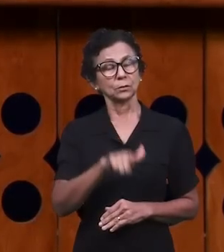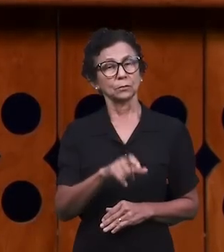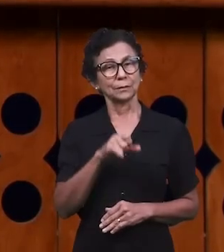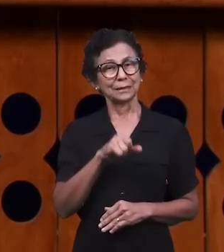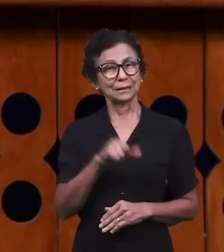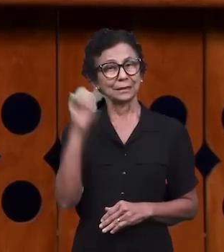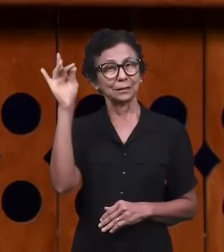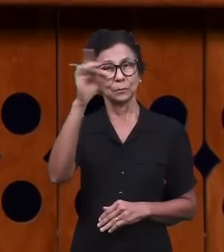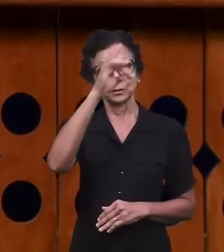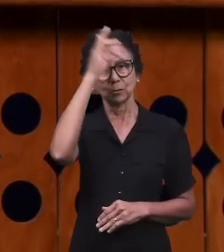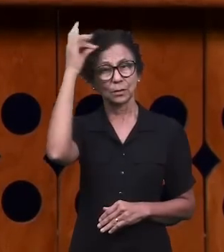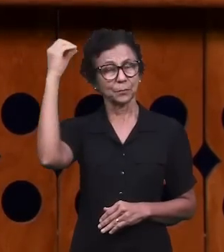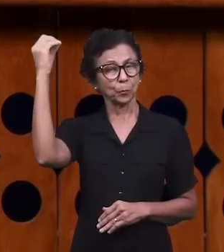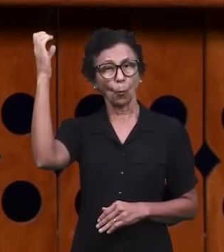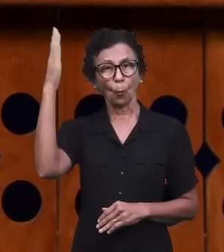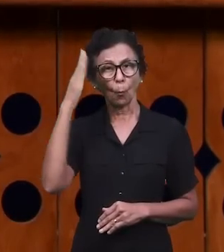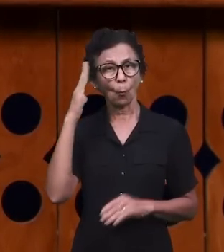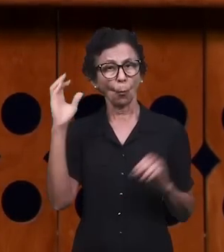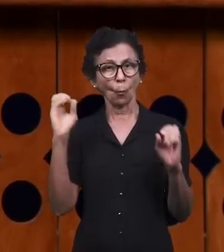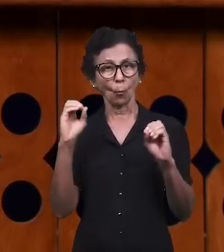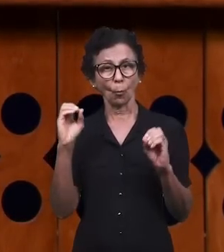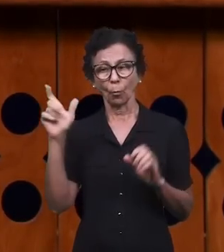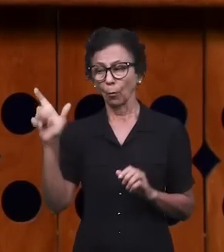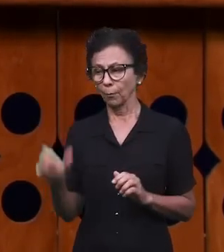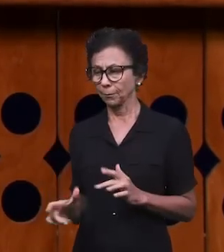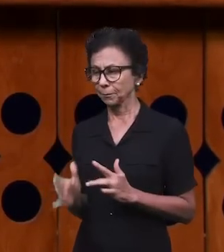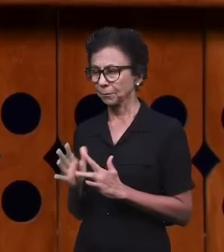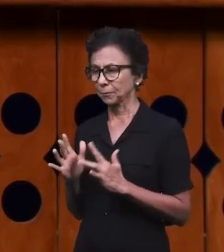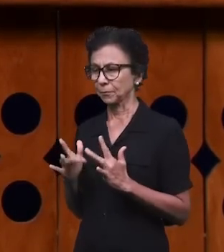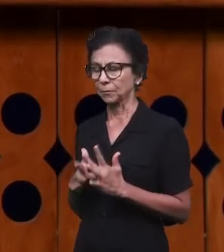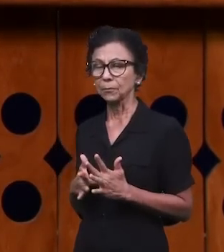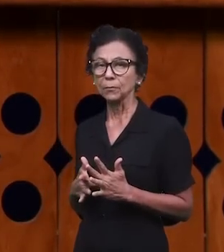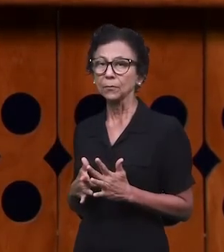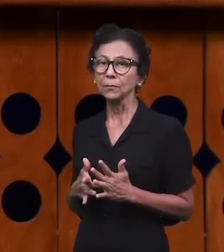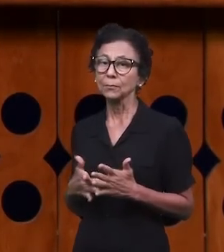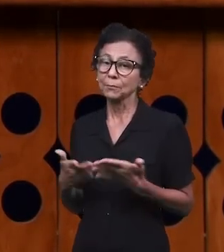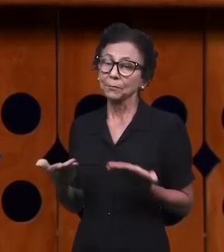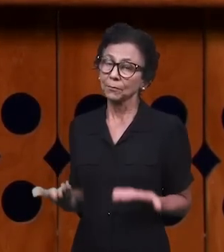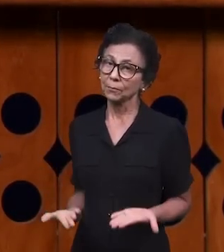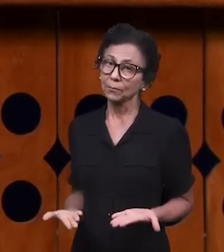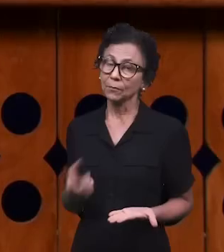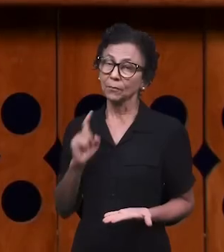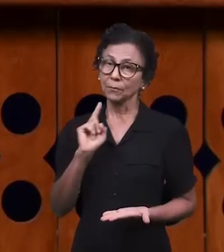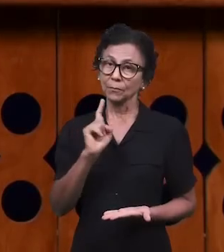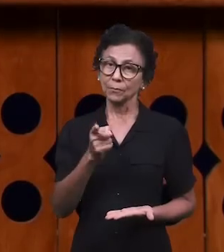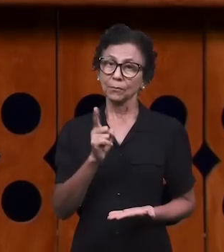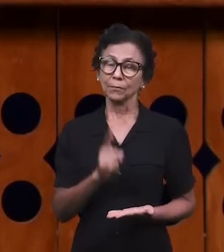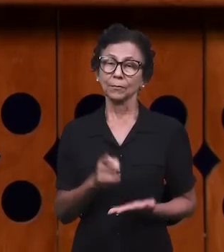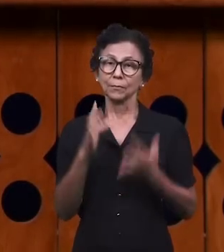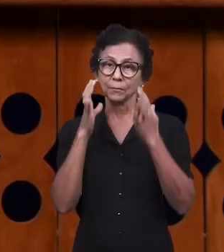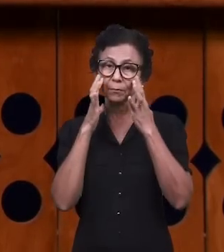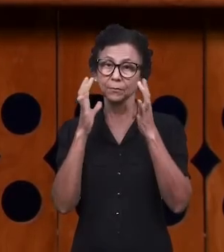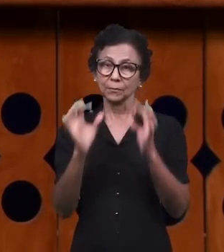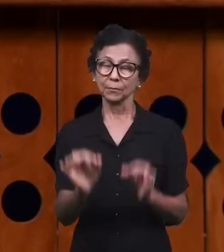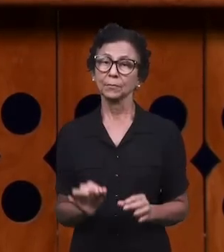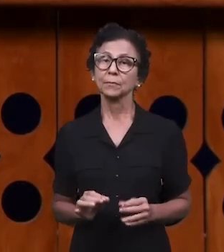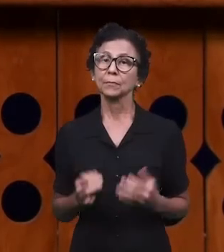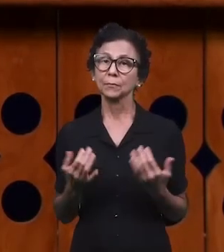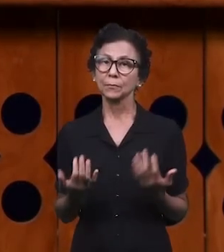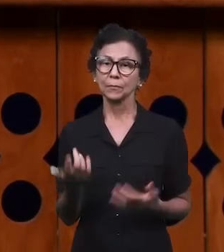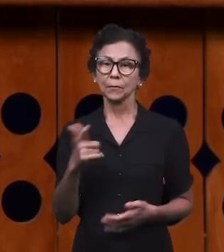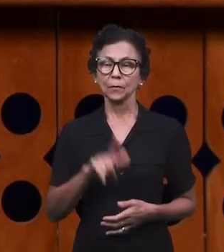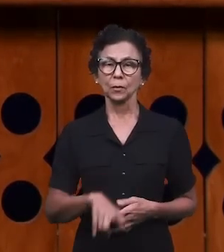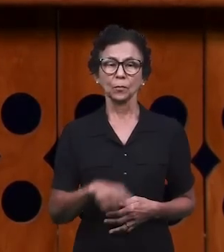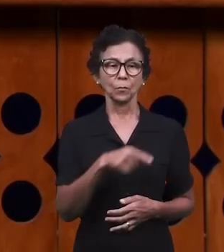Deus não revelar para nós quem é Jesus, e você, jovem, precisa ter atenção nisso, porque, repito, o mundo